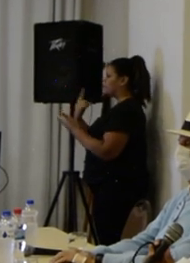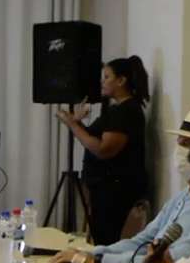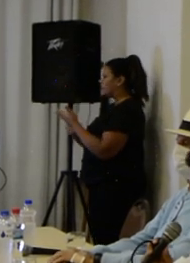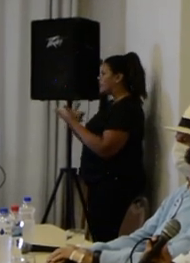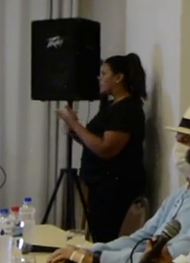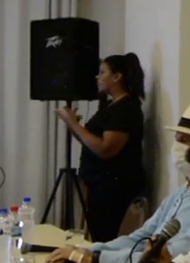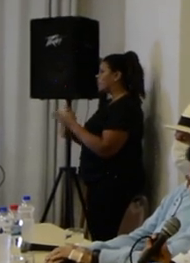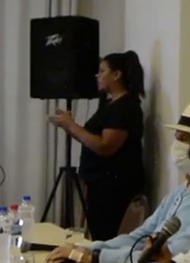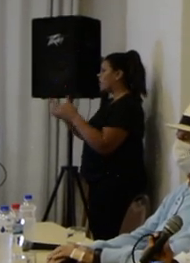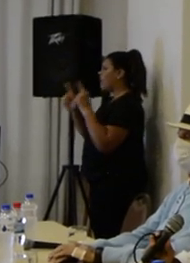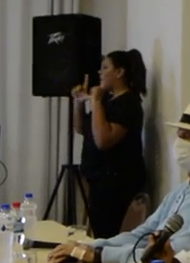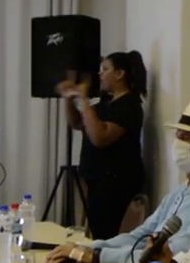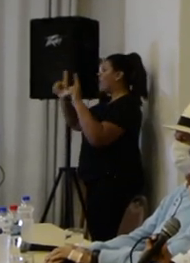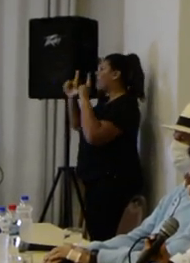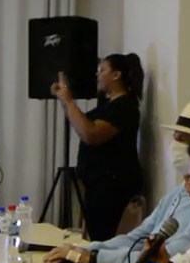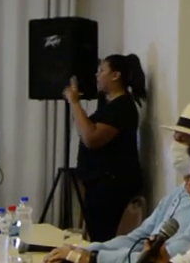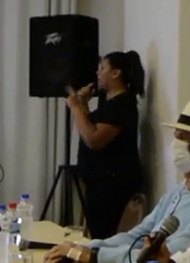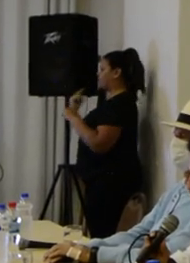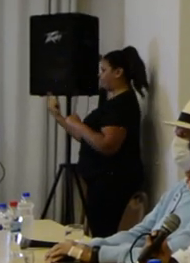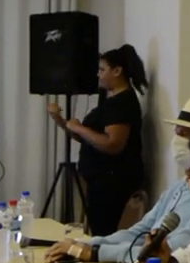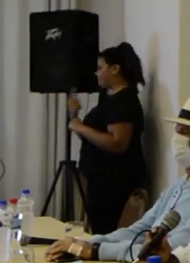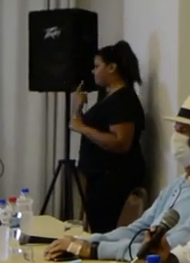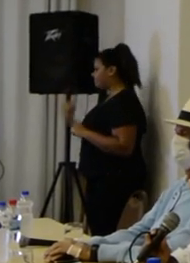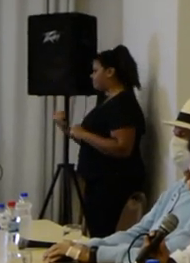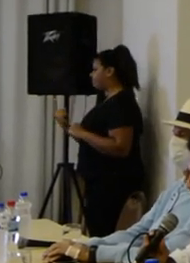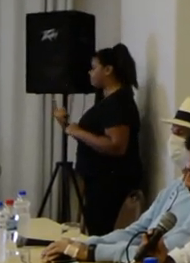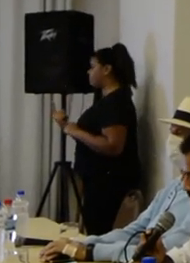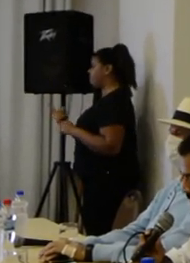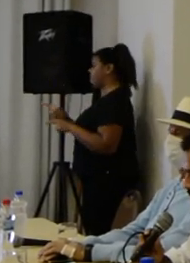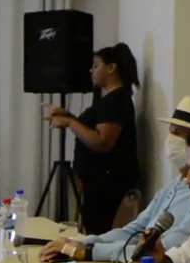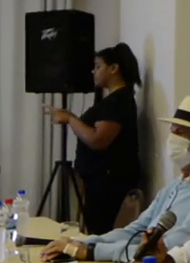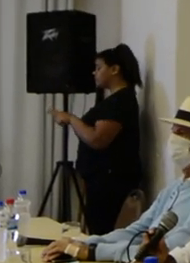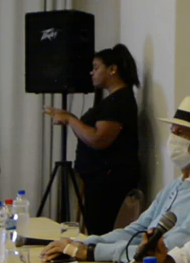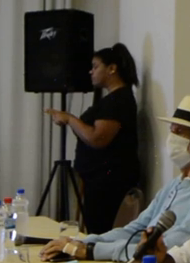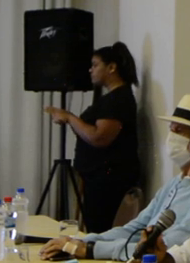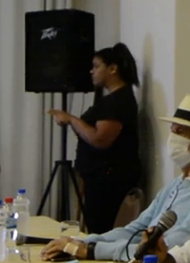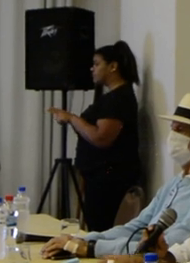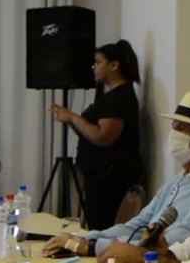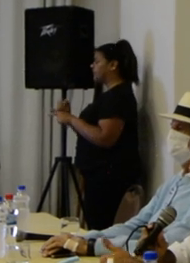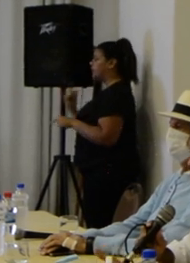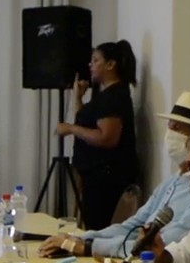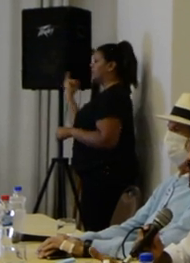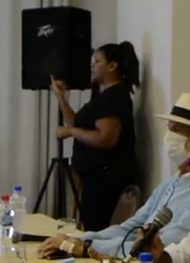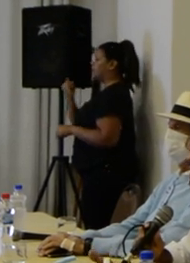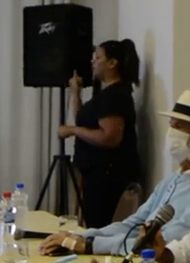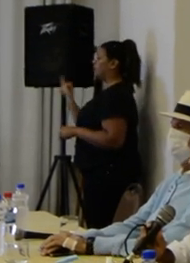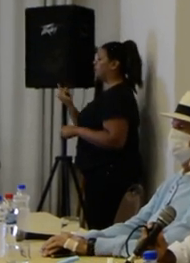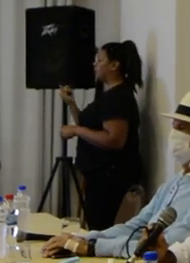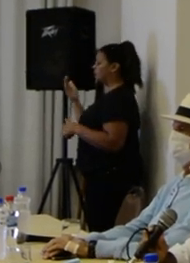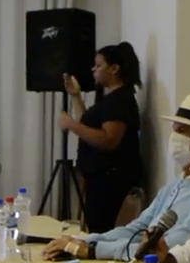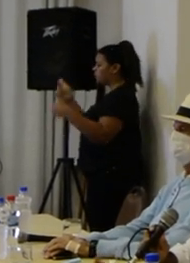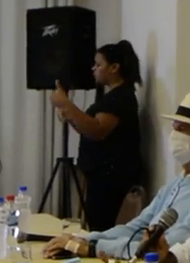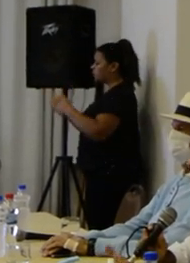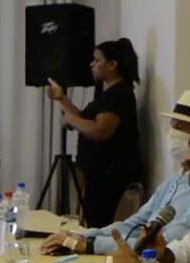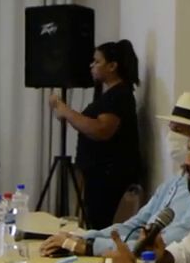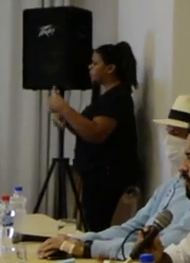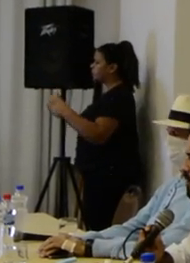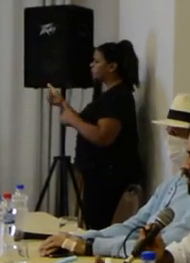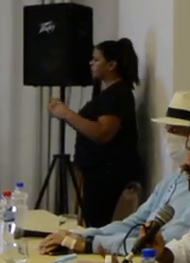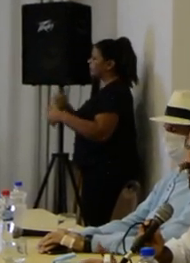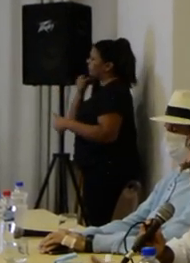de campanha nosso. Uma outra questão também interessante do nosso mandato foi a frequência